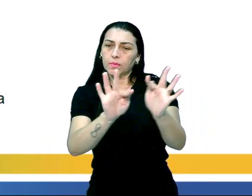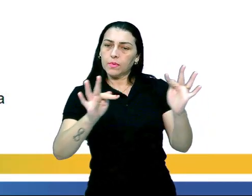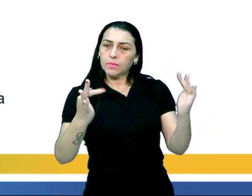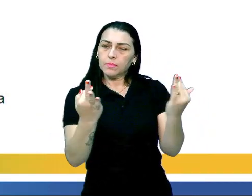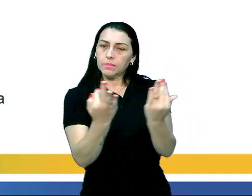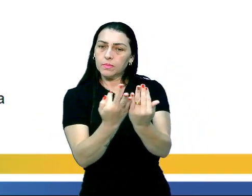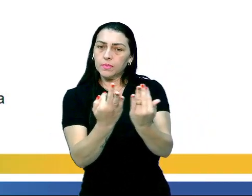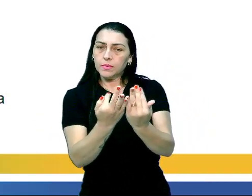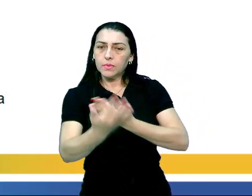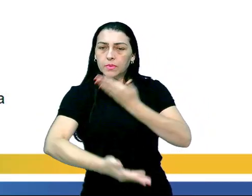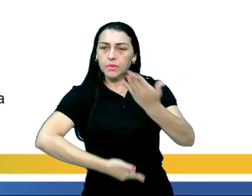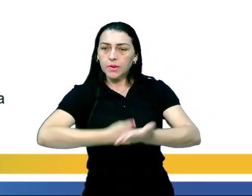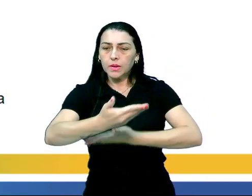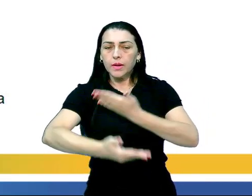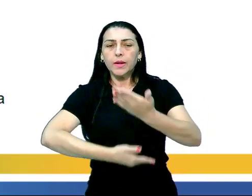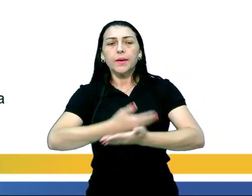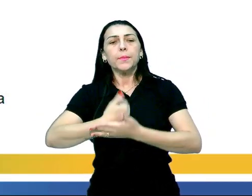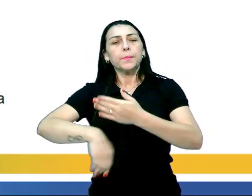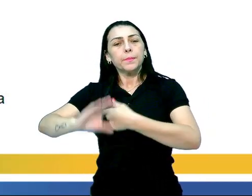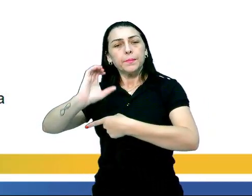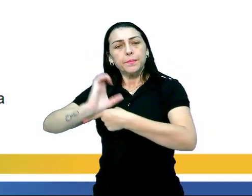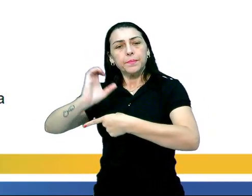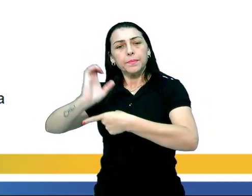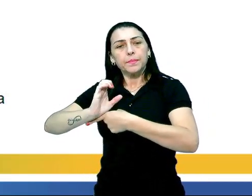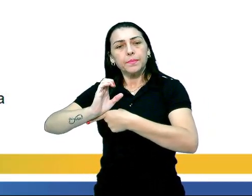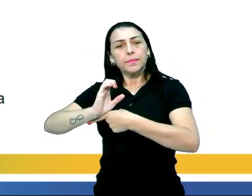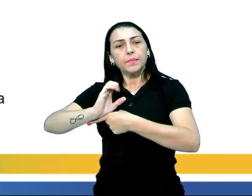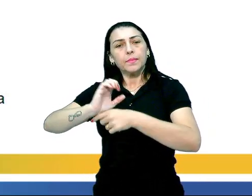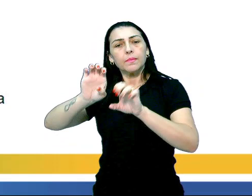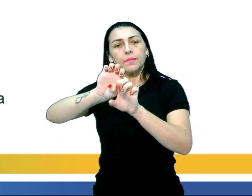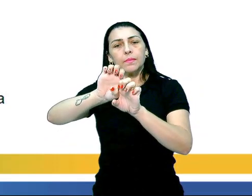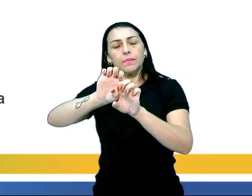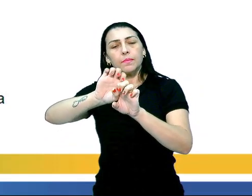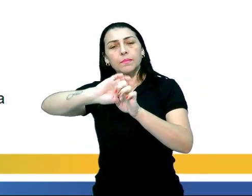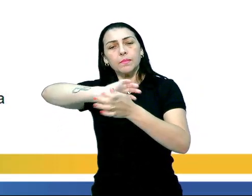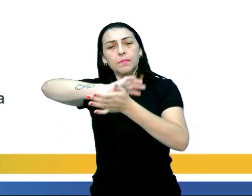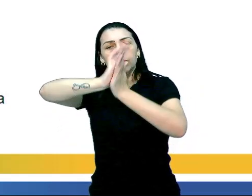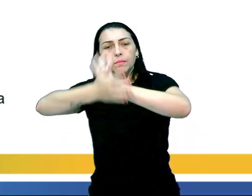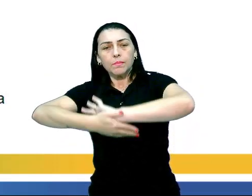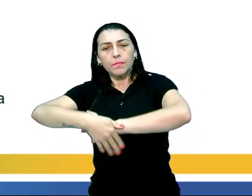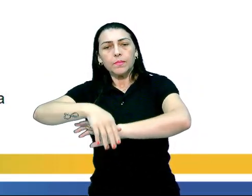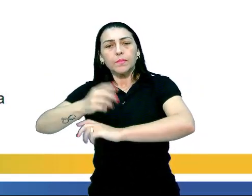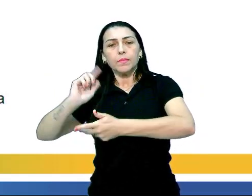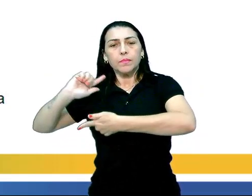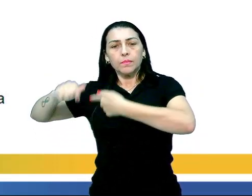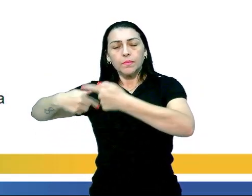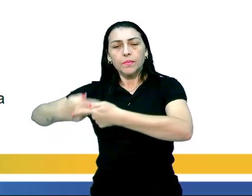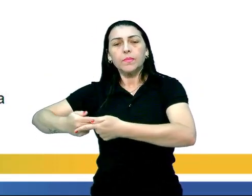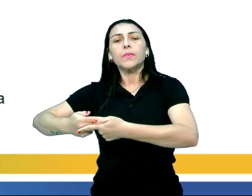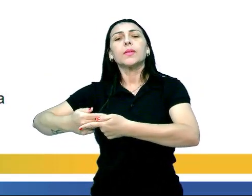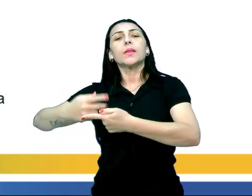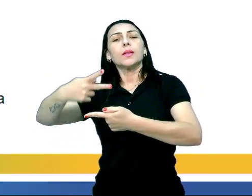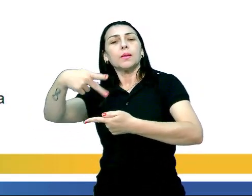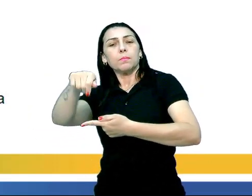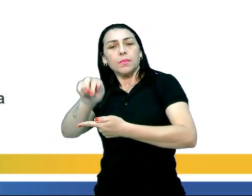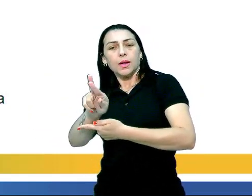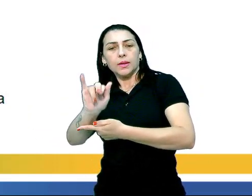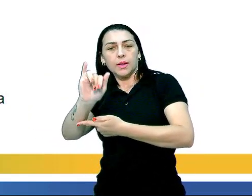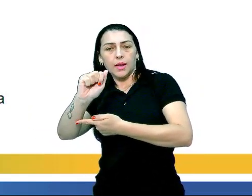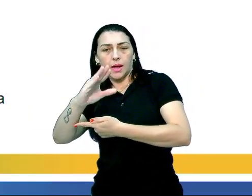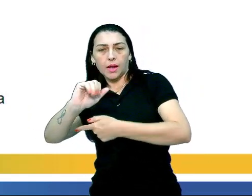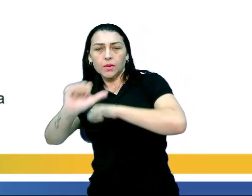de socialização familiar. Letra C. Desestruturação da herança patriarcal e